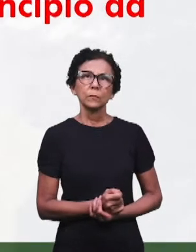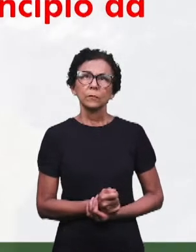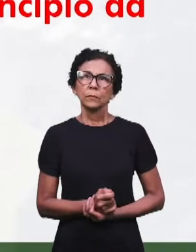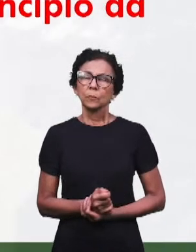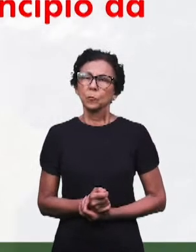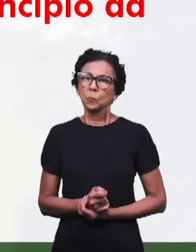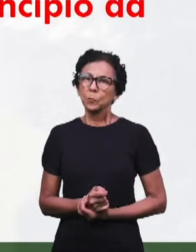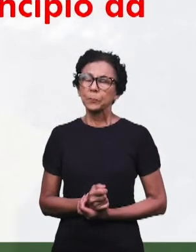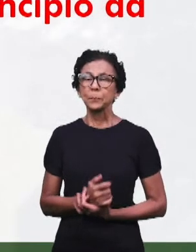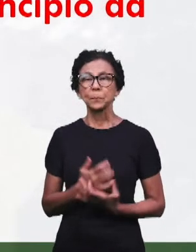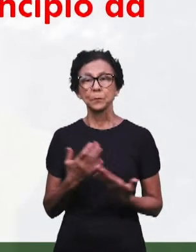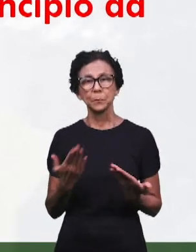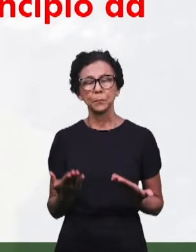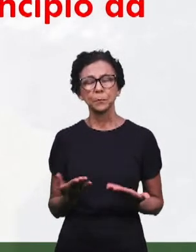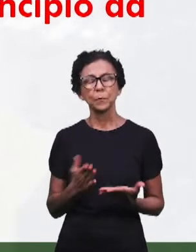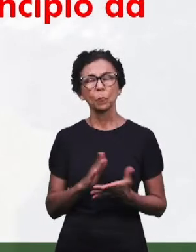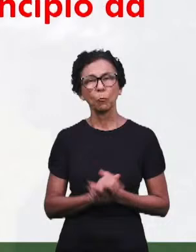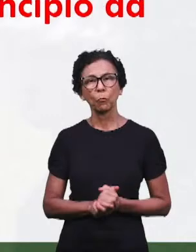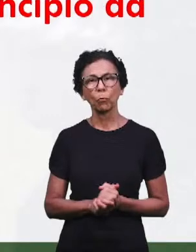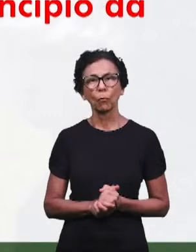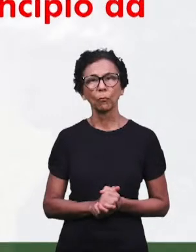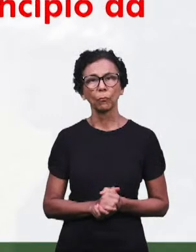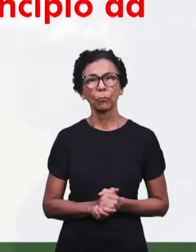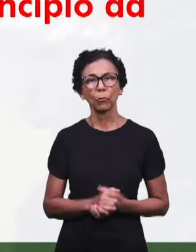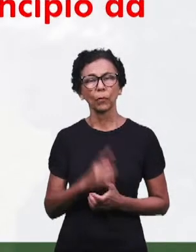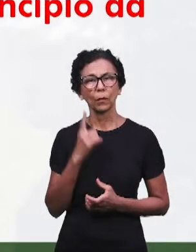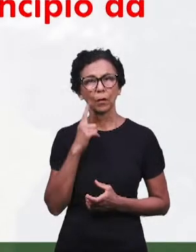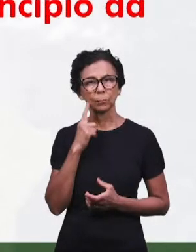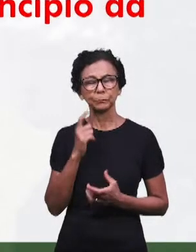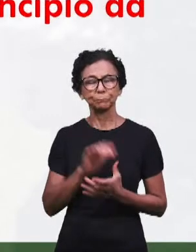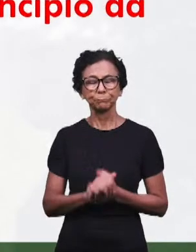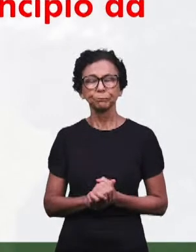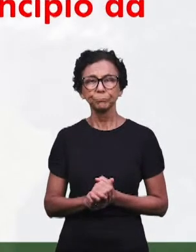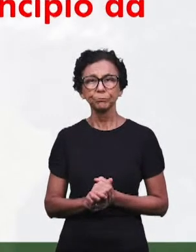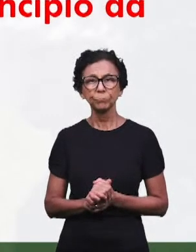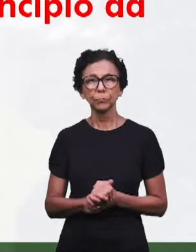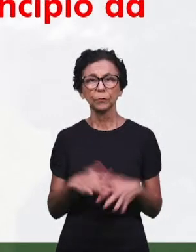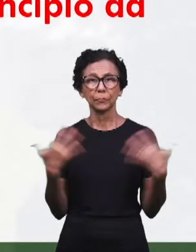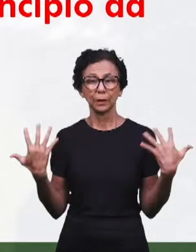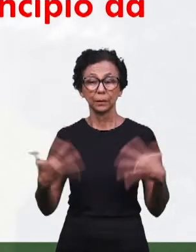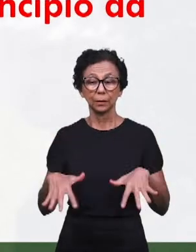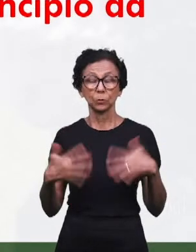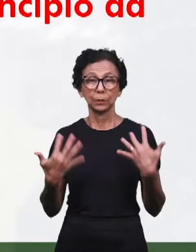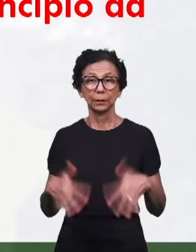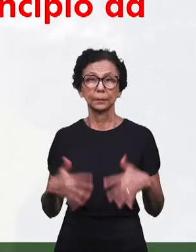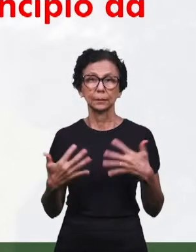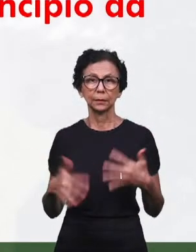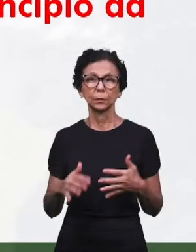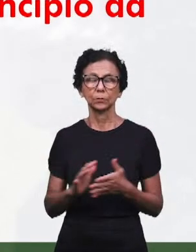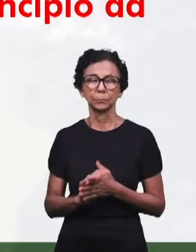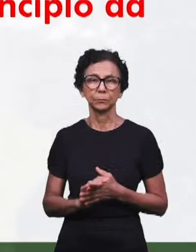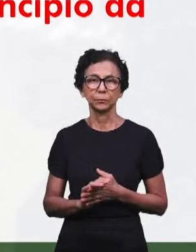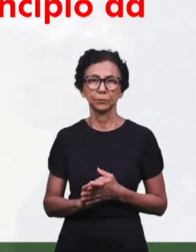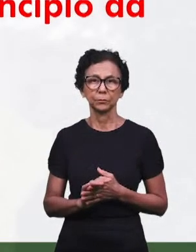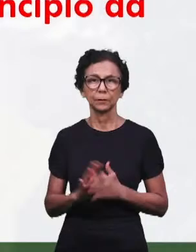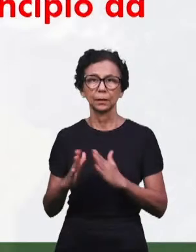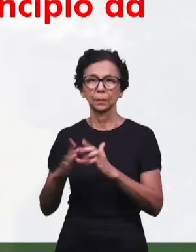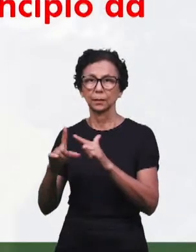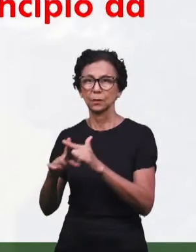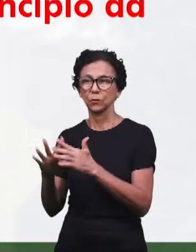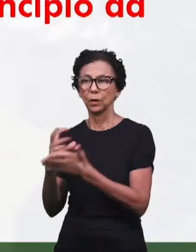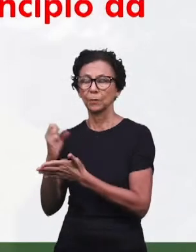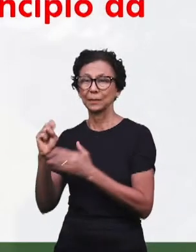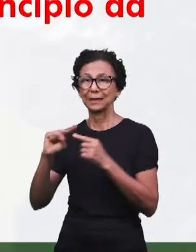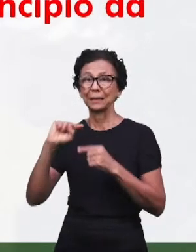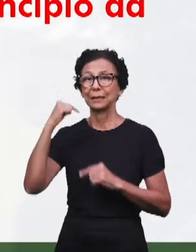tribulação, ou seja, pós-arrebatamento da igreja fiel, identifique quais os sinais que serão